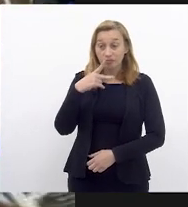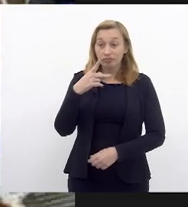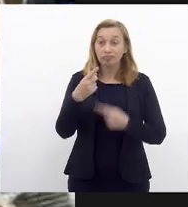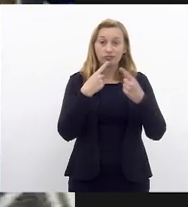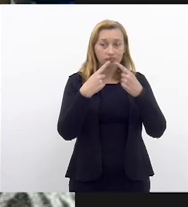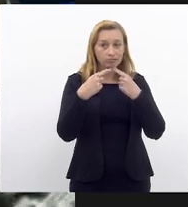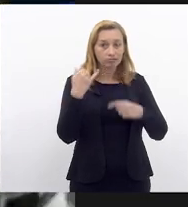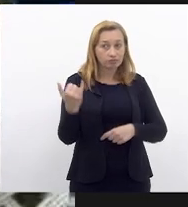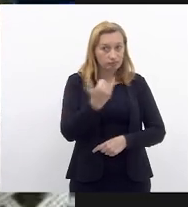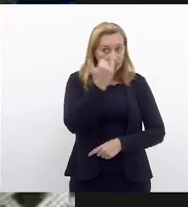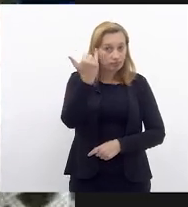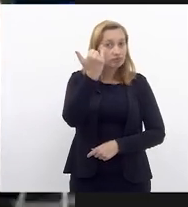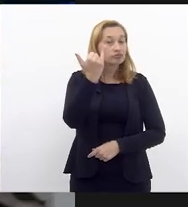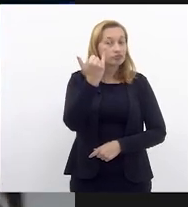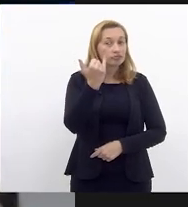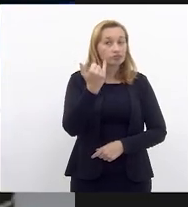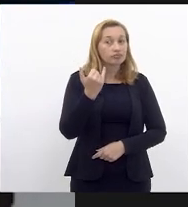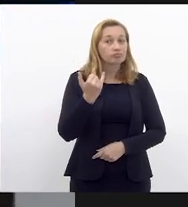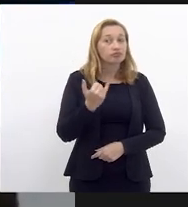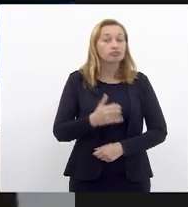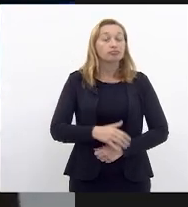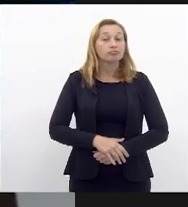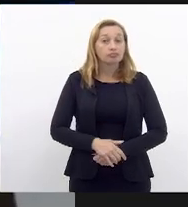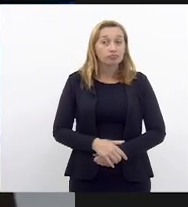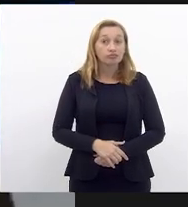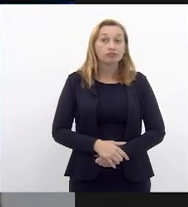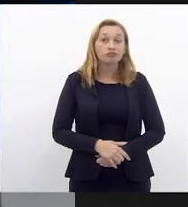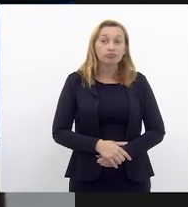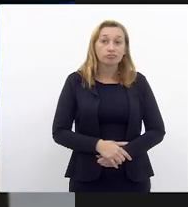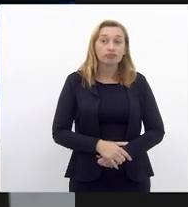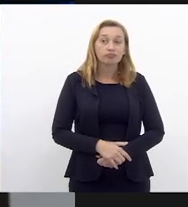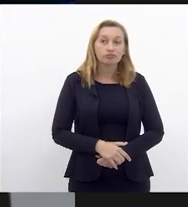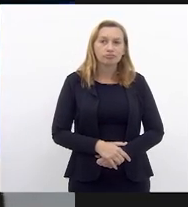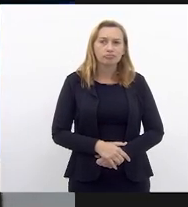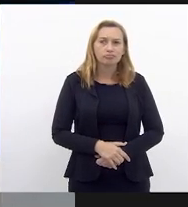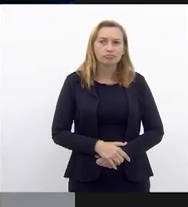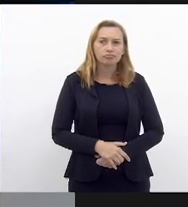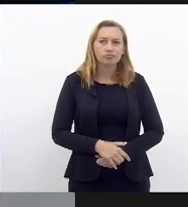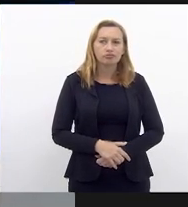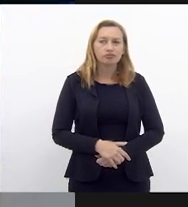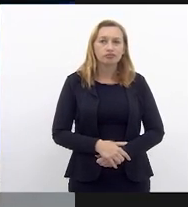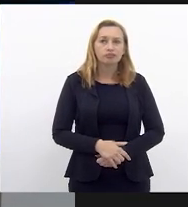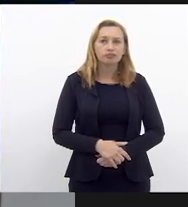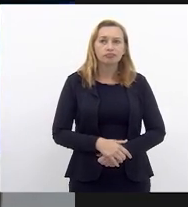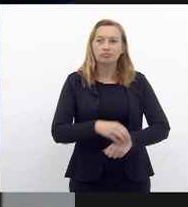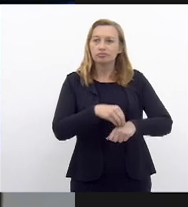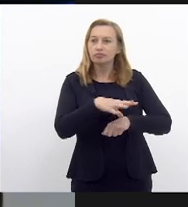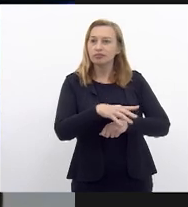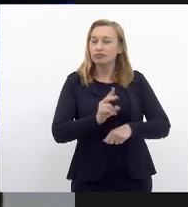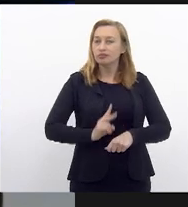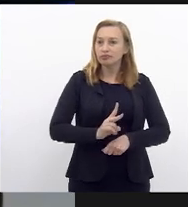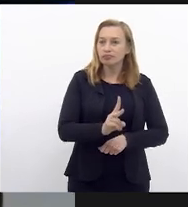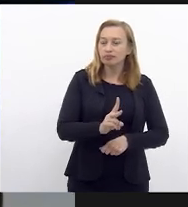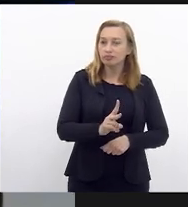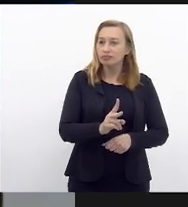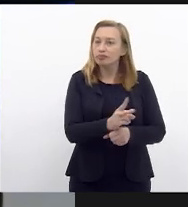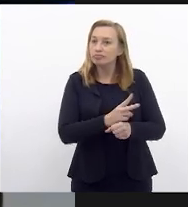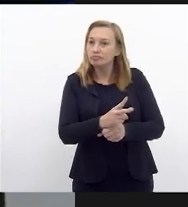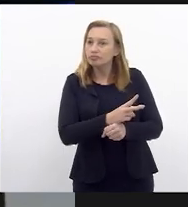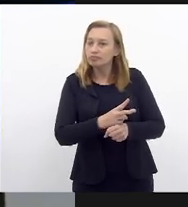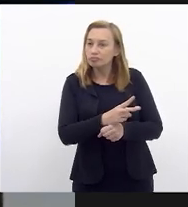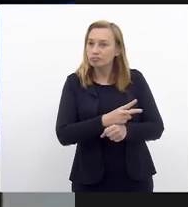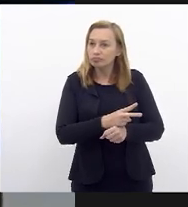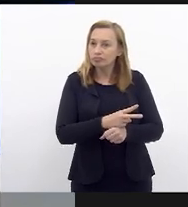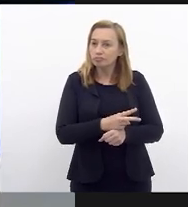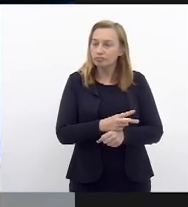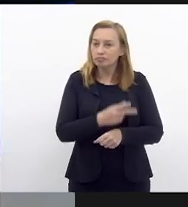sempre importante, né? Então é sempre importante que os indicados sempre procurem os deputados para nós os